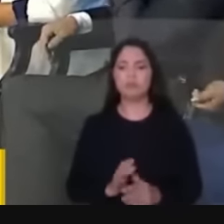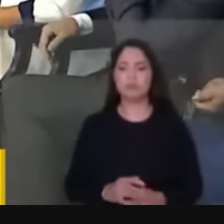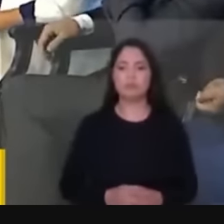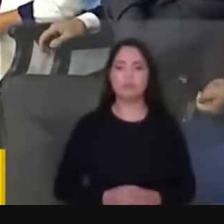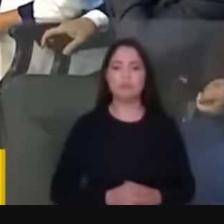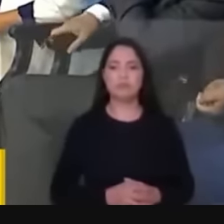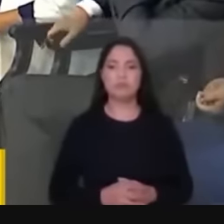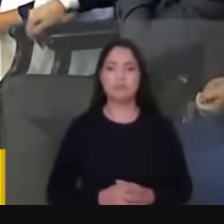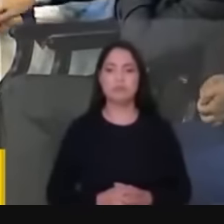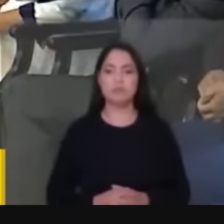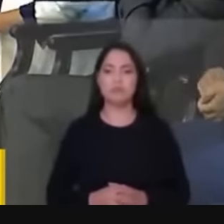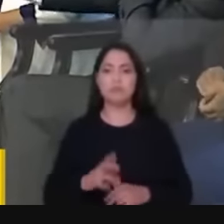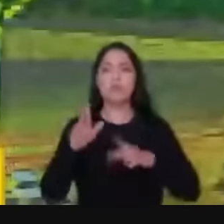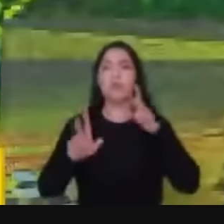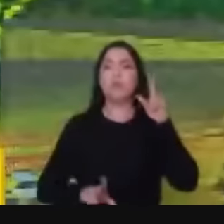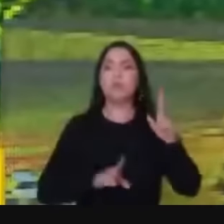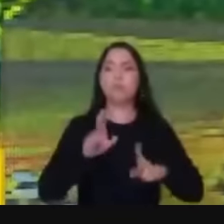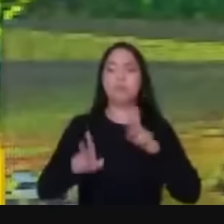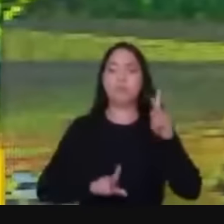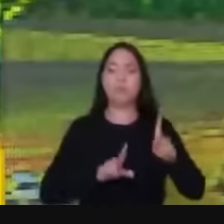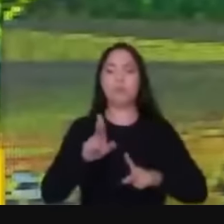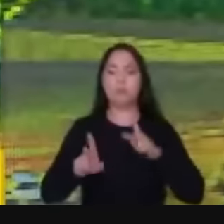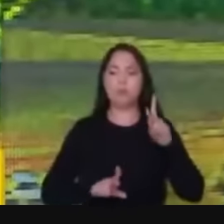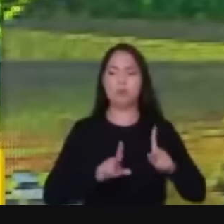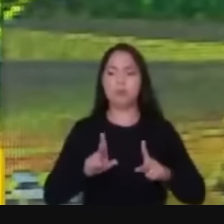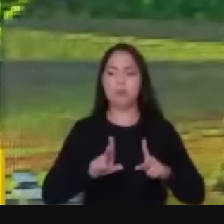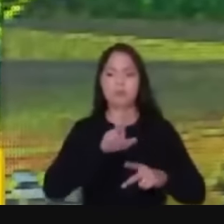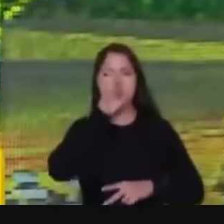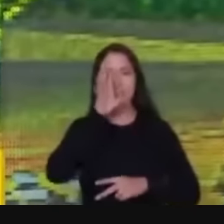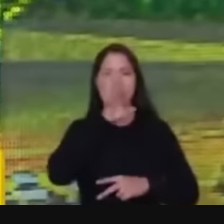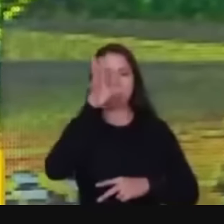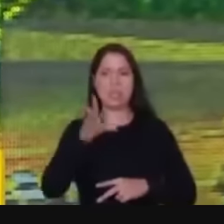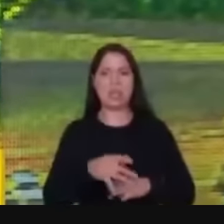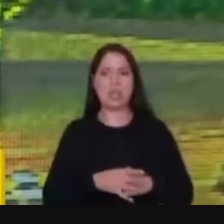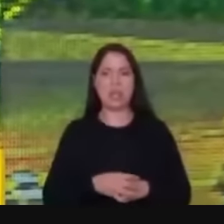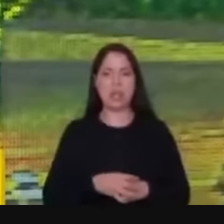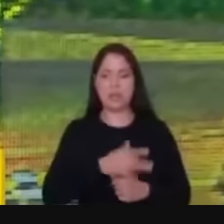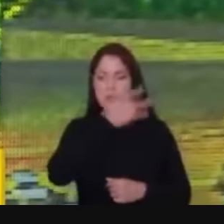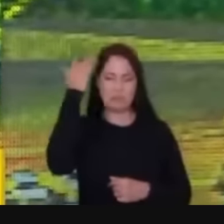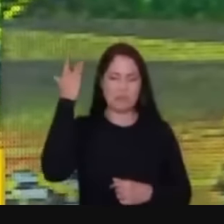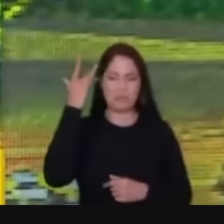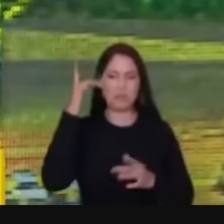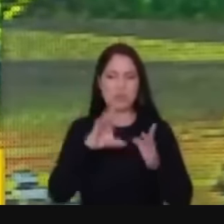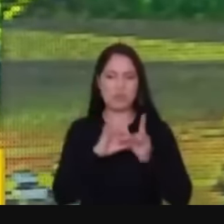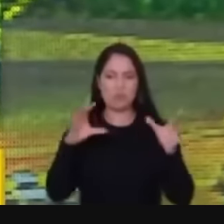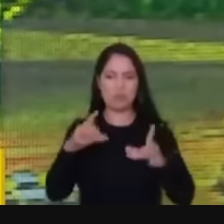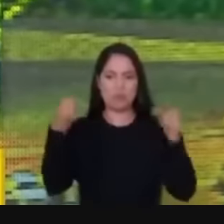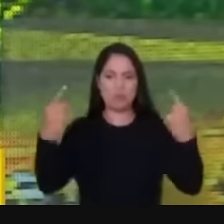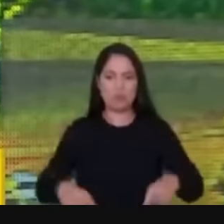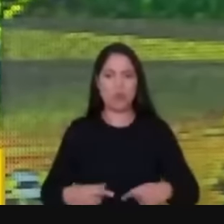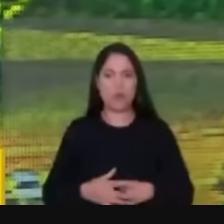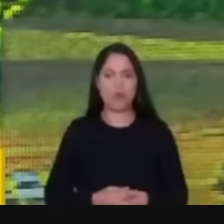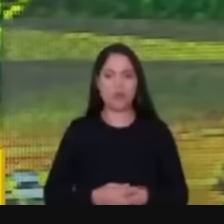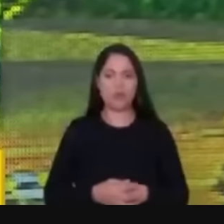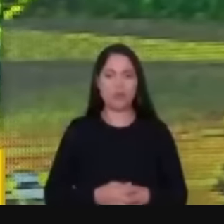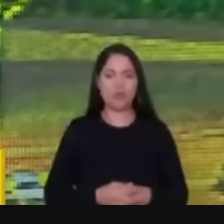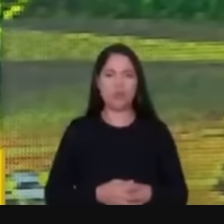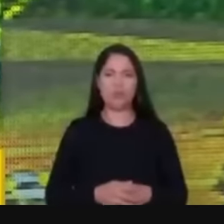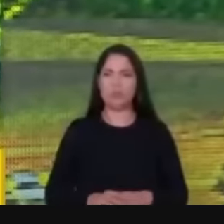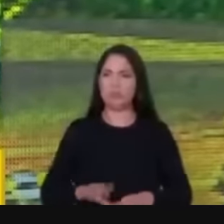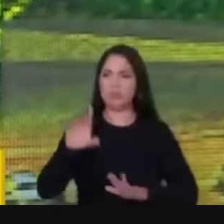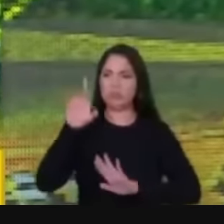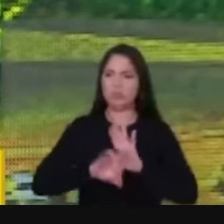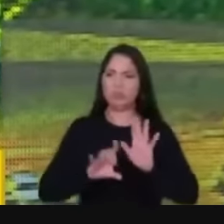Os novos populistas digitais extremistas, inimigos da democracia, inimigos do Estado de